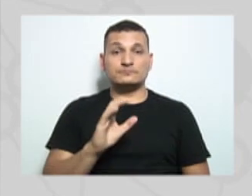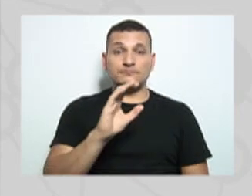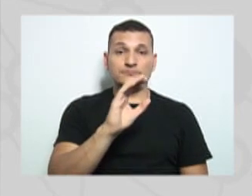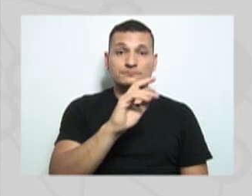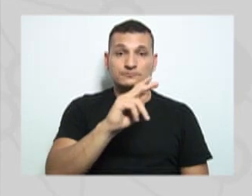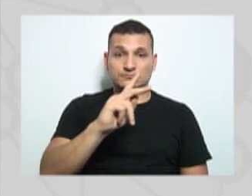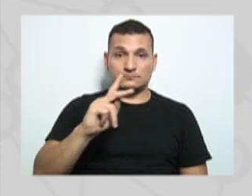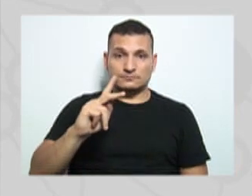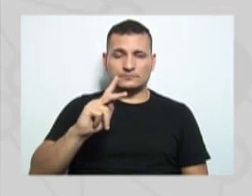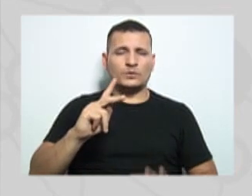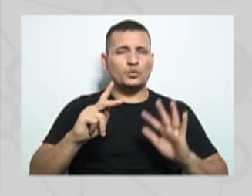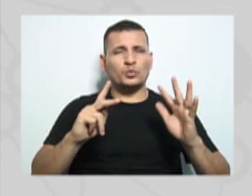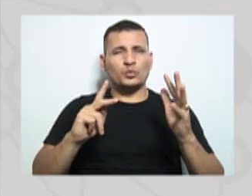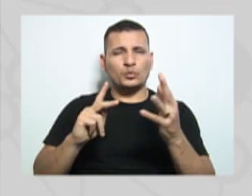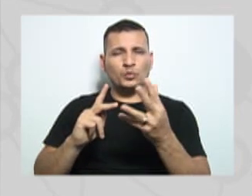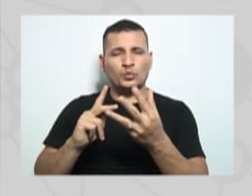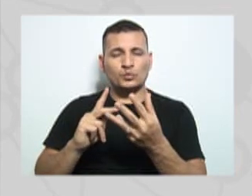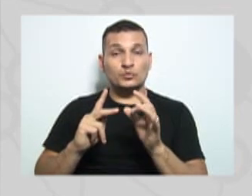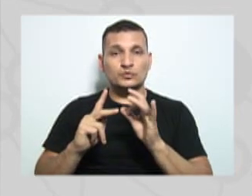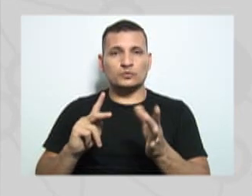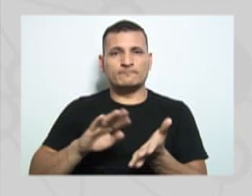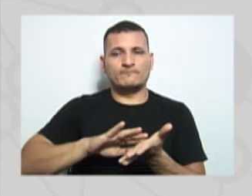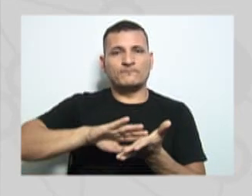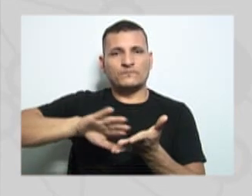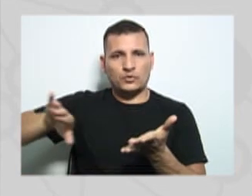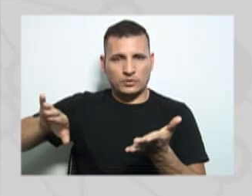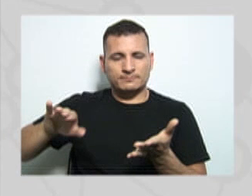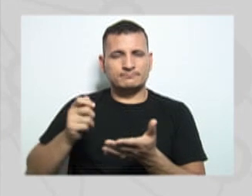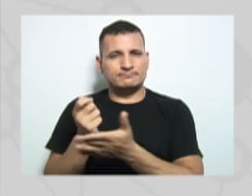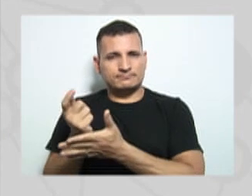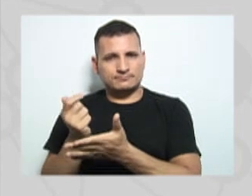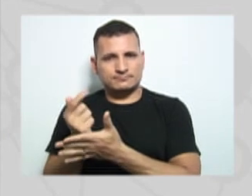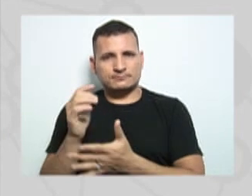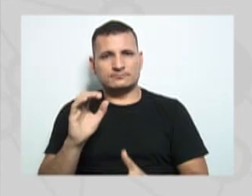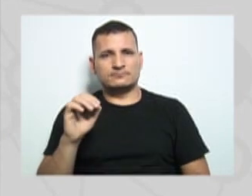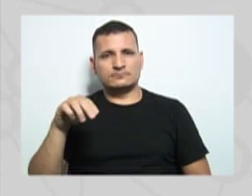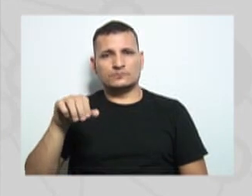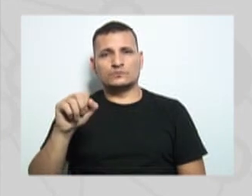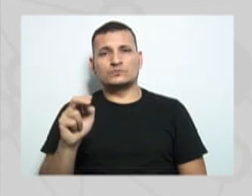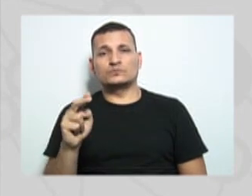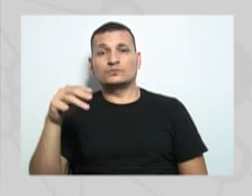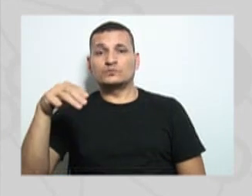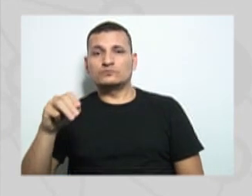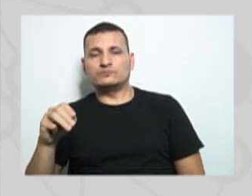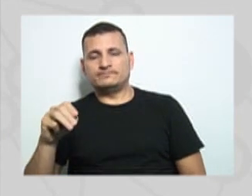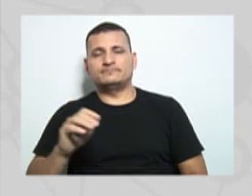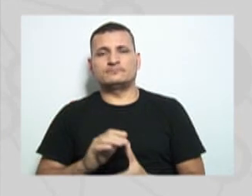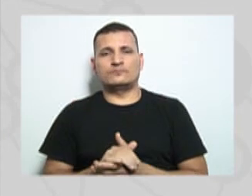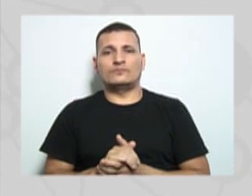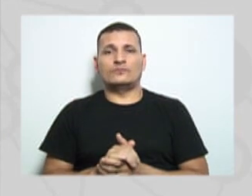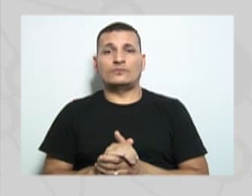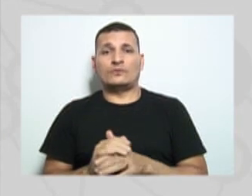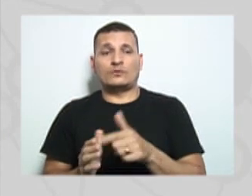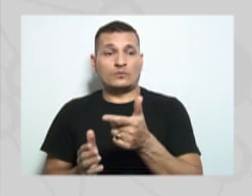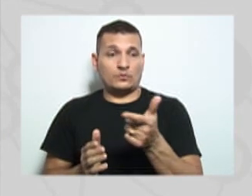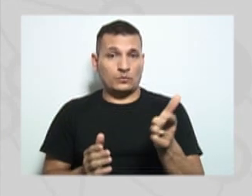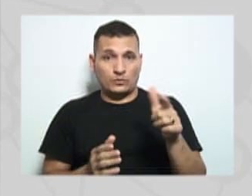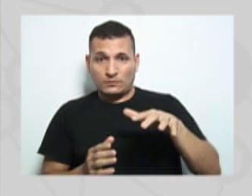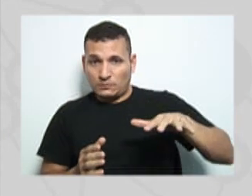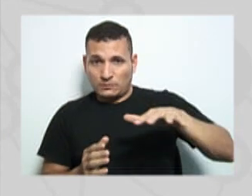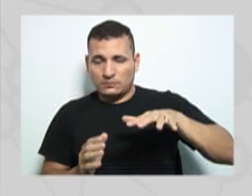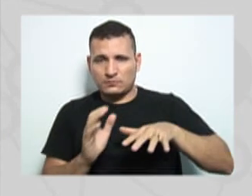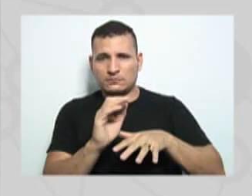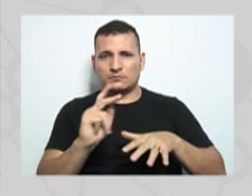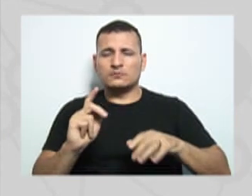não poderão, certo, aderir ao Simples Nacional, conforme o disposto no artigo 3º da Lei